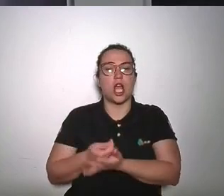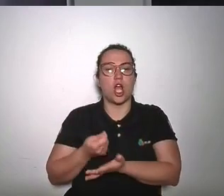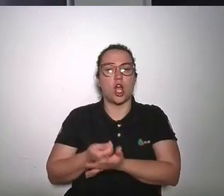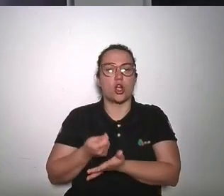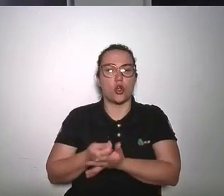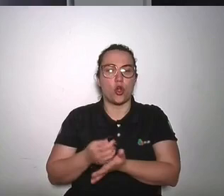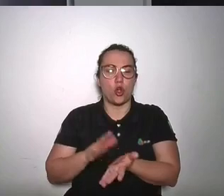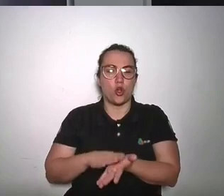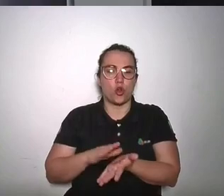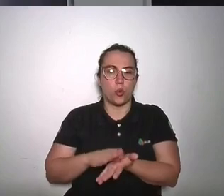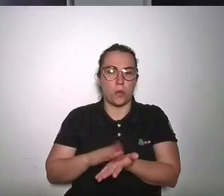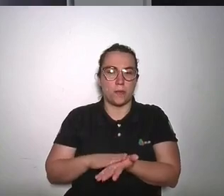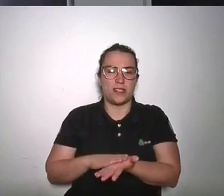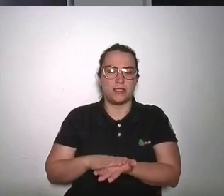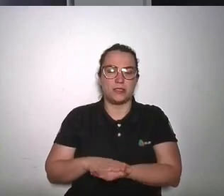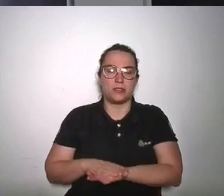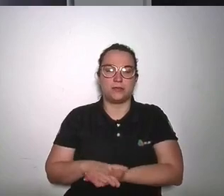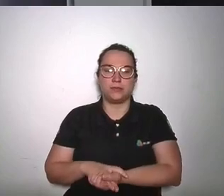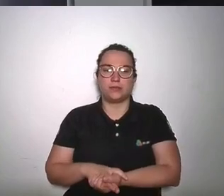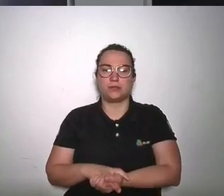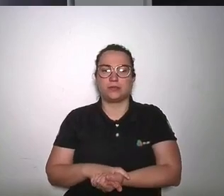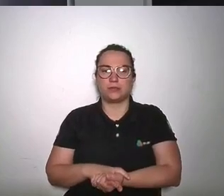dos